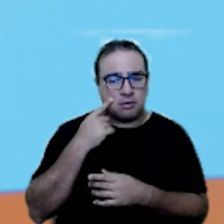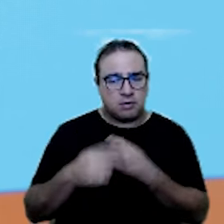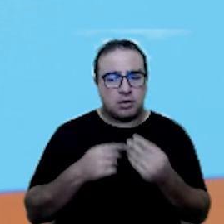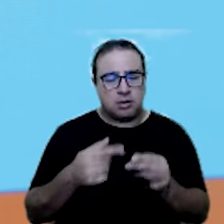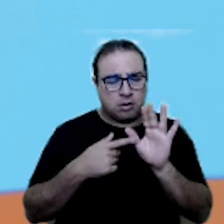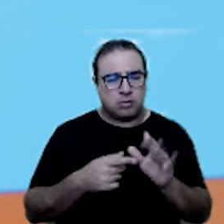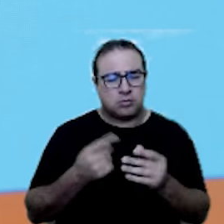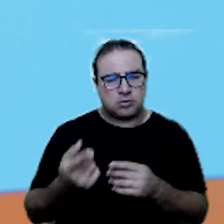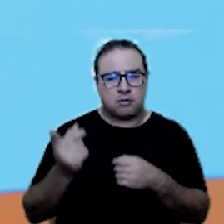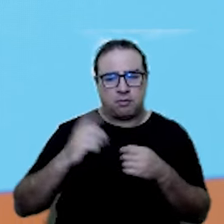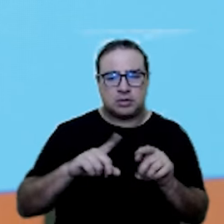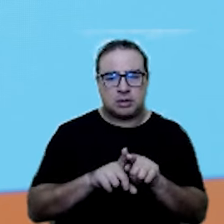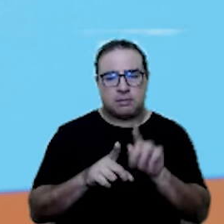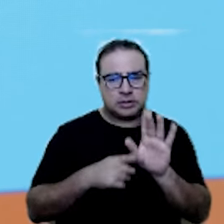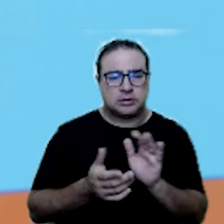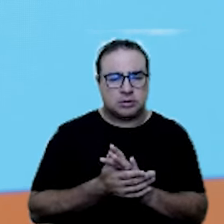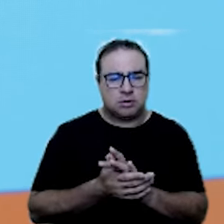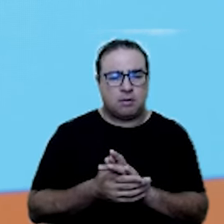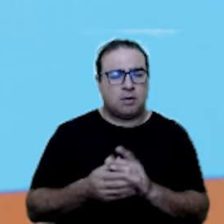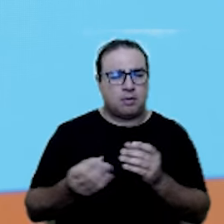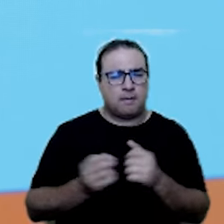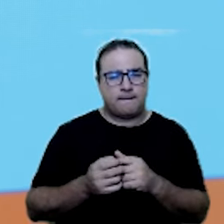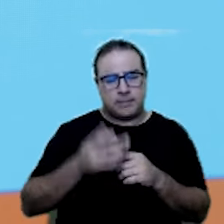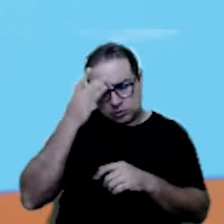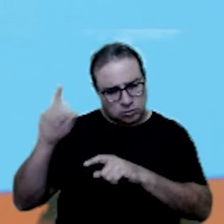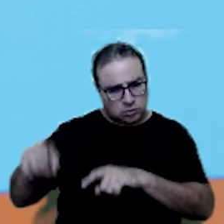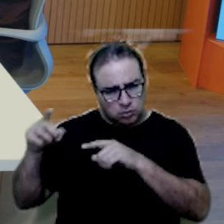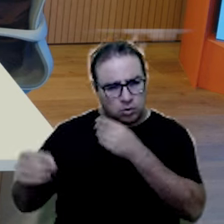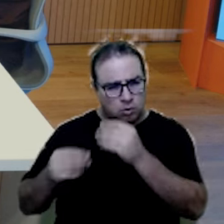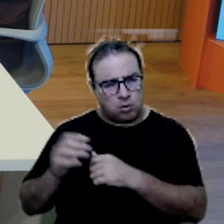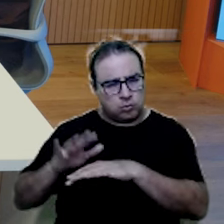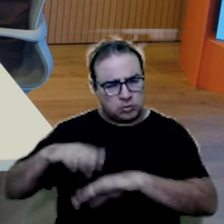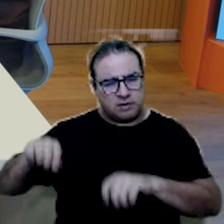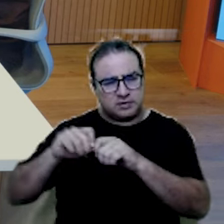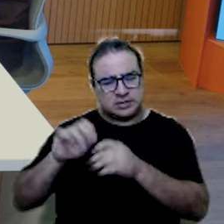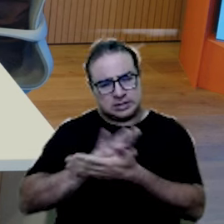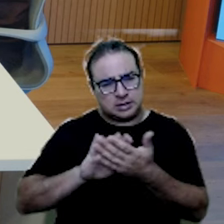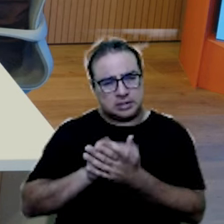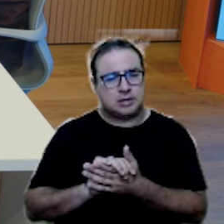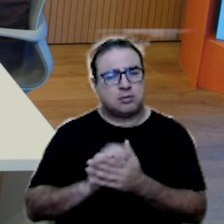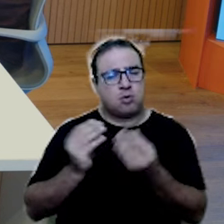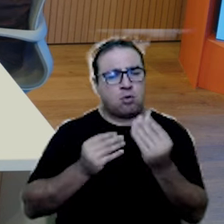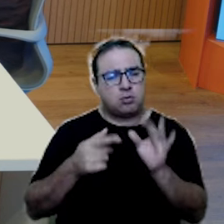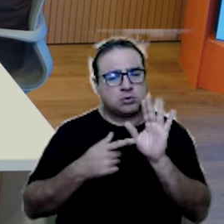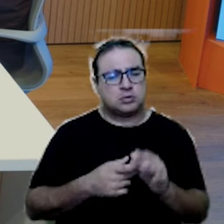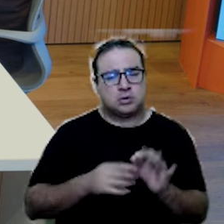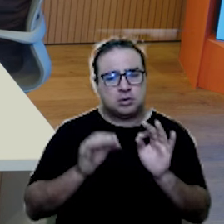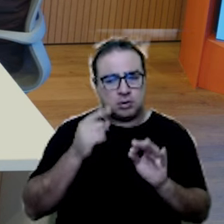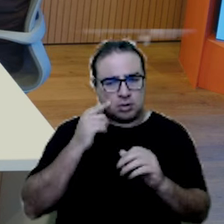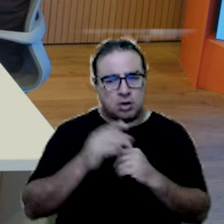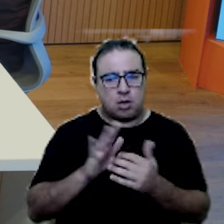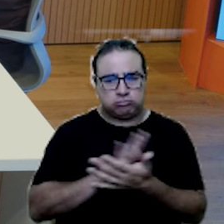vai para não ter a retenção do imposto que né o produtor rural Ele tem muita parte de de não incidência de imposto né de